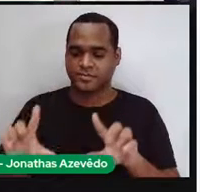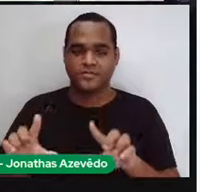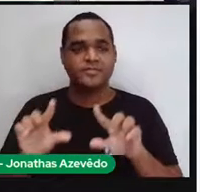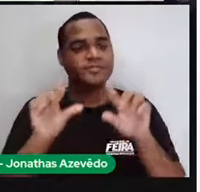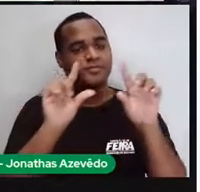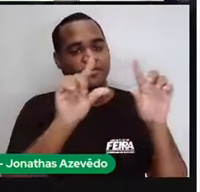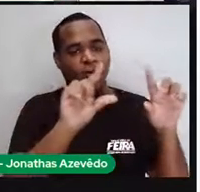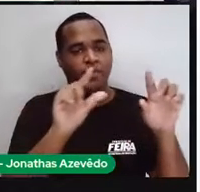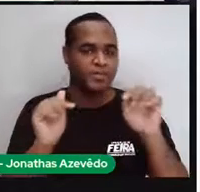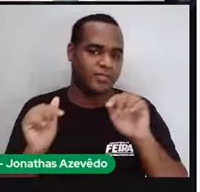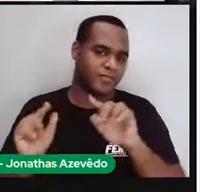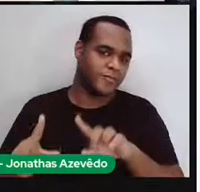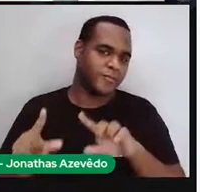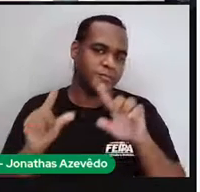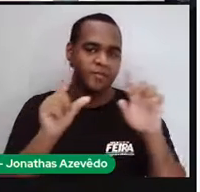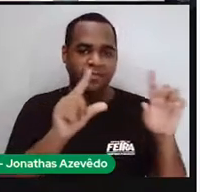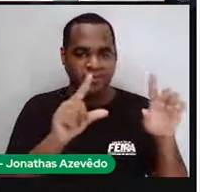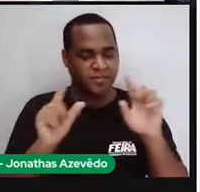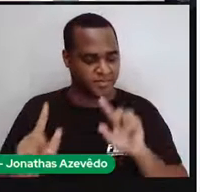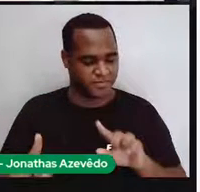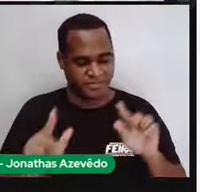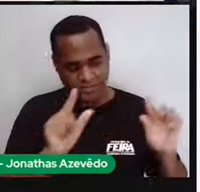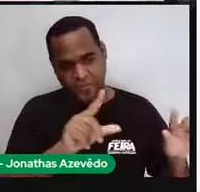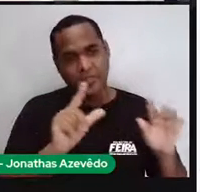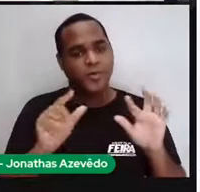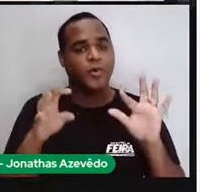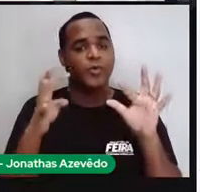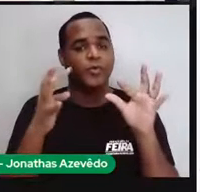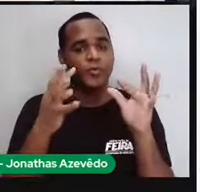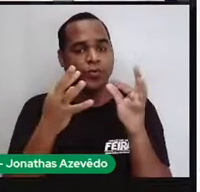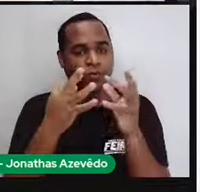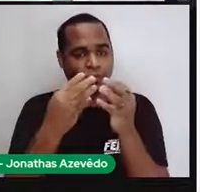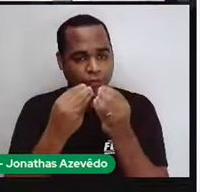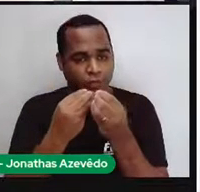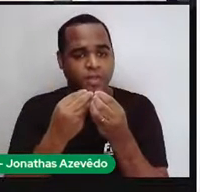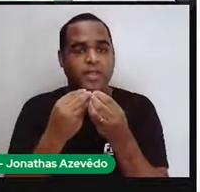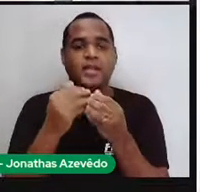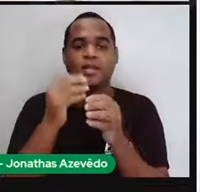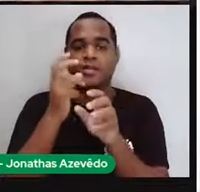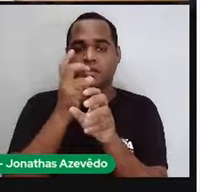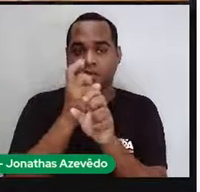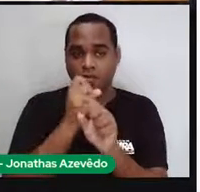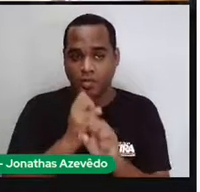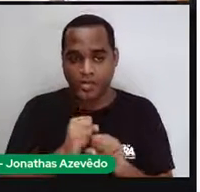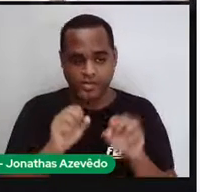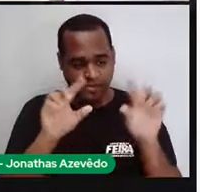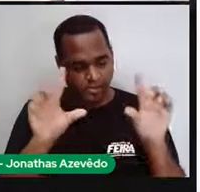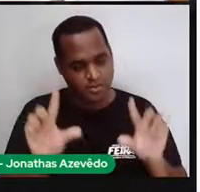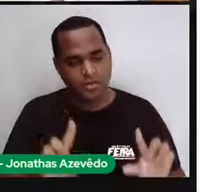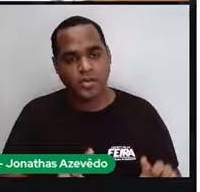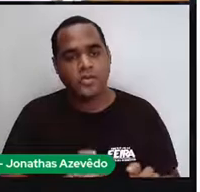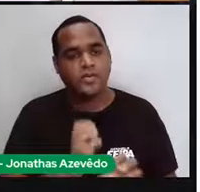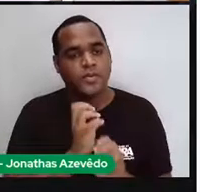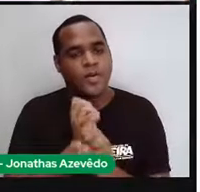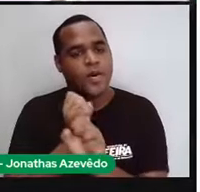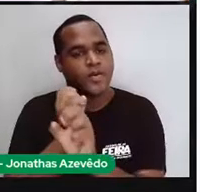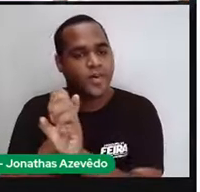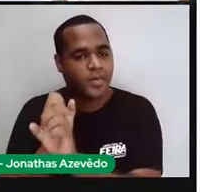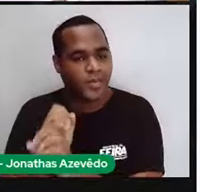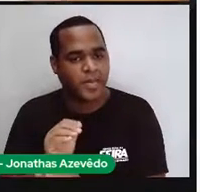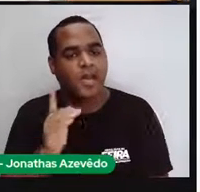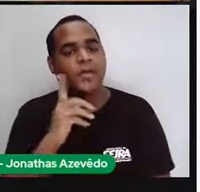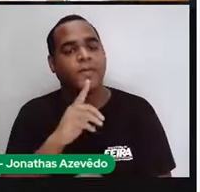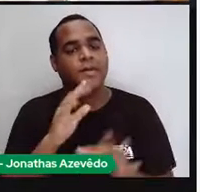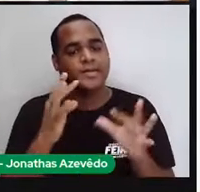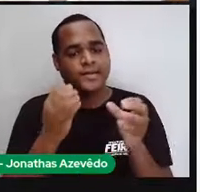o chão desse terreno com essas plaquinhas de grama até todo o chão está forrado com